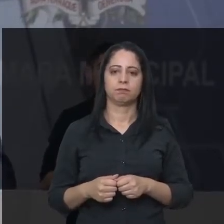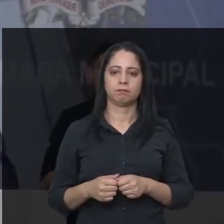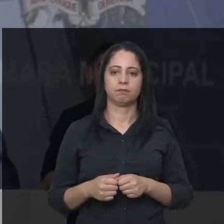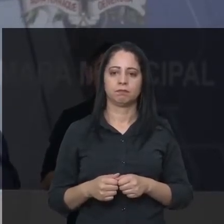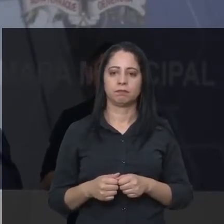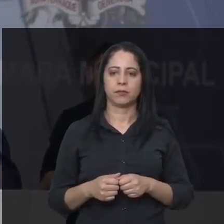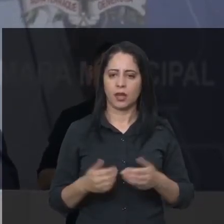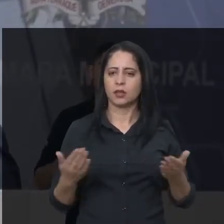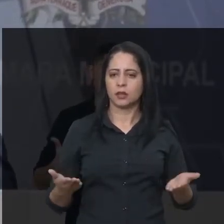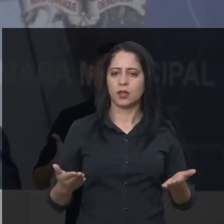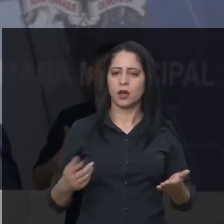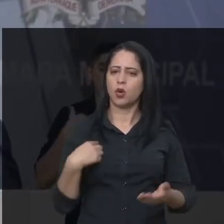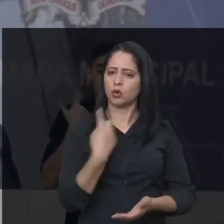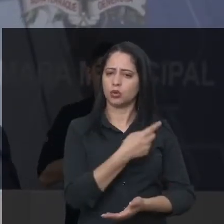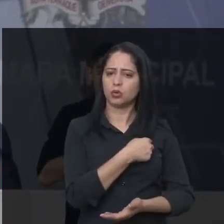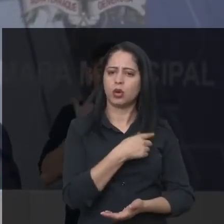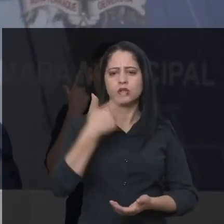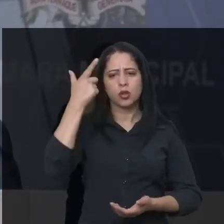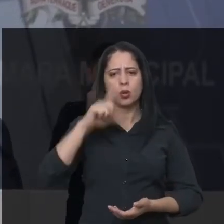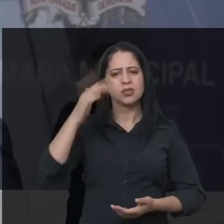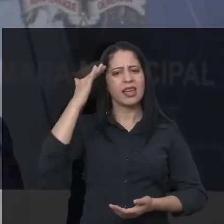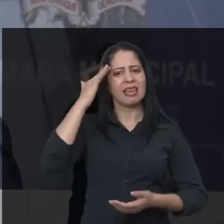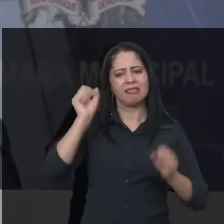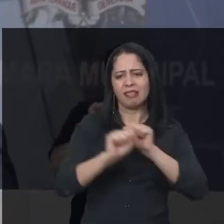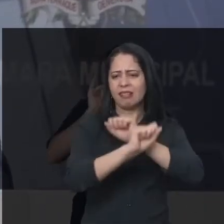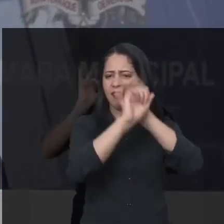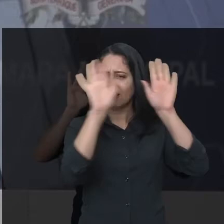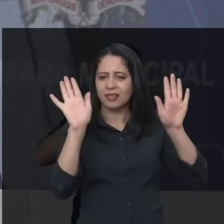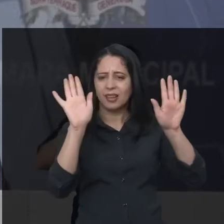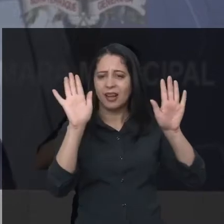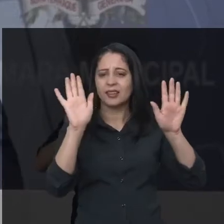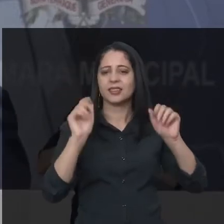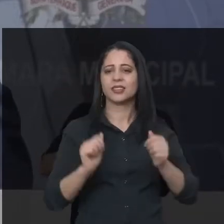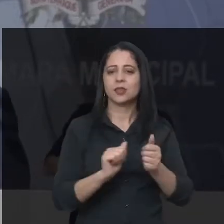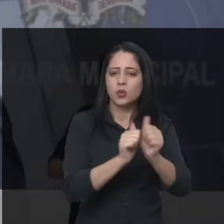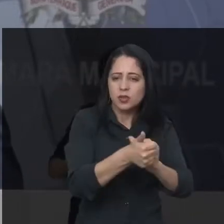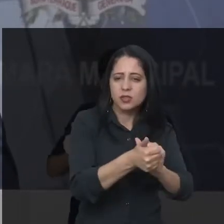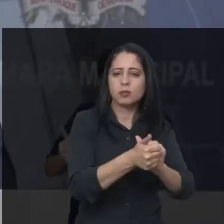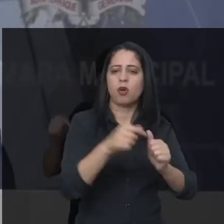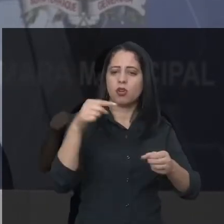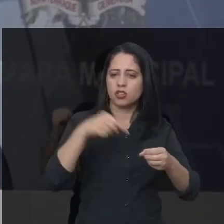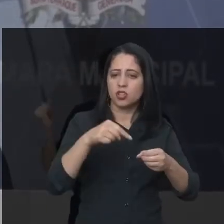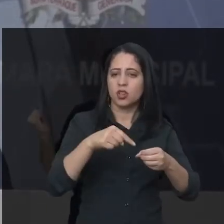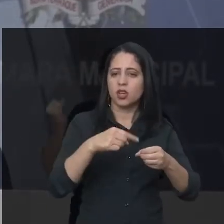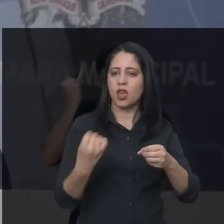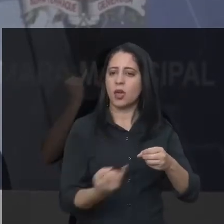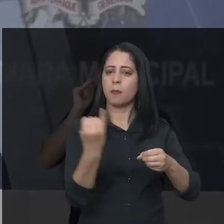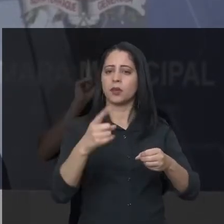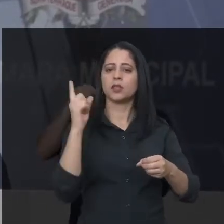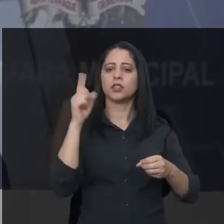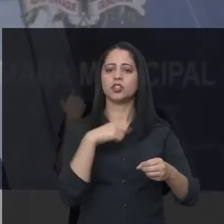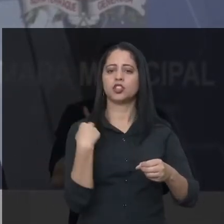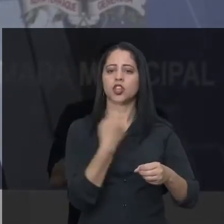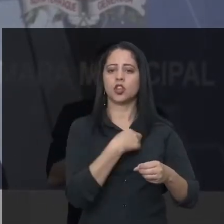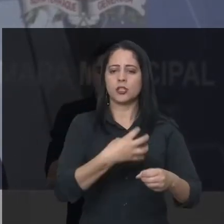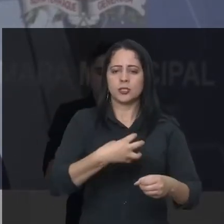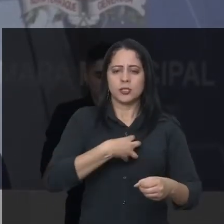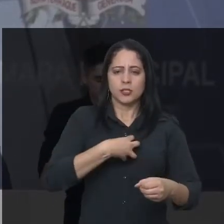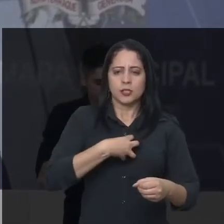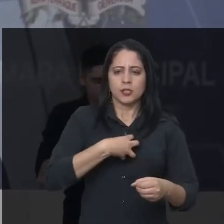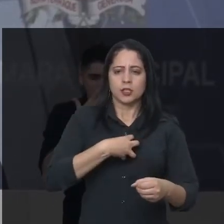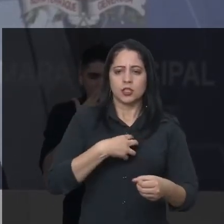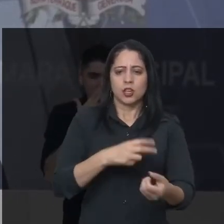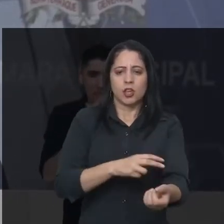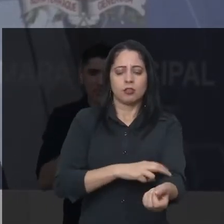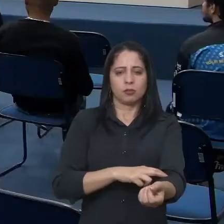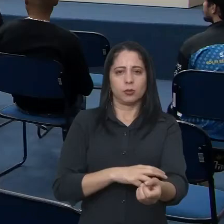essa compreensão da importância do esporte, na realidade está na veia, tá